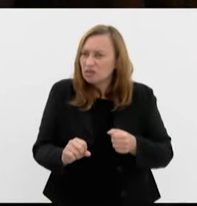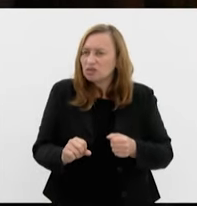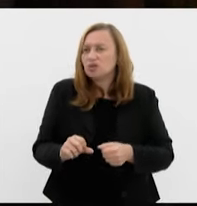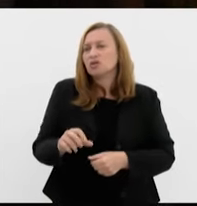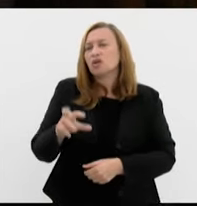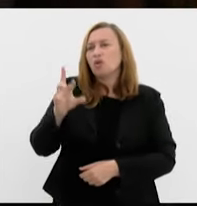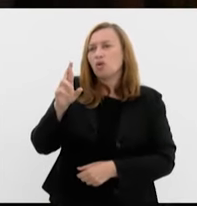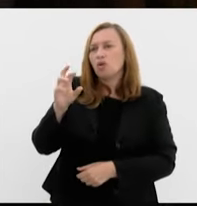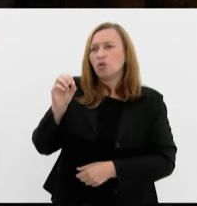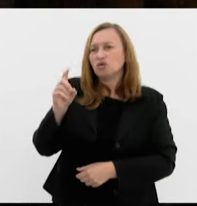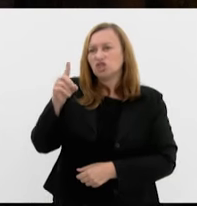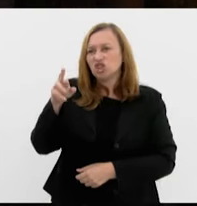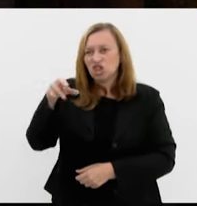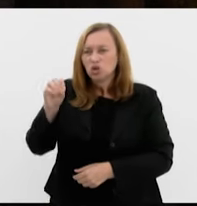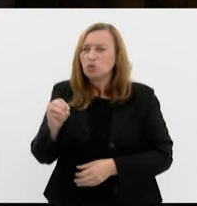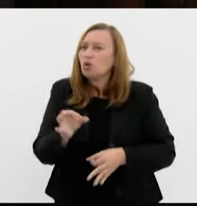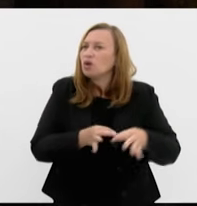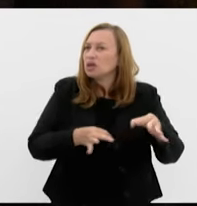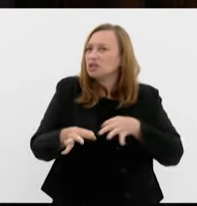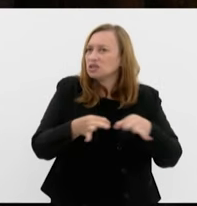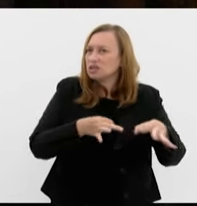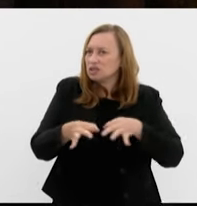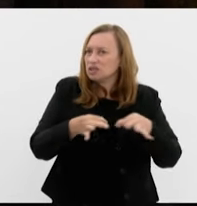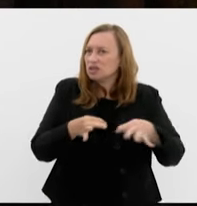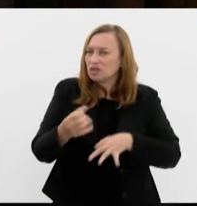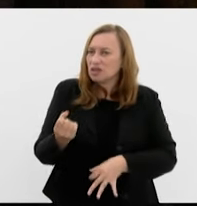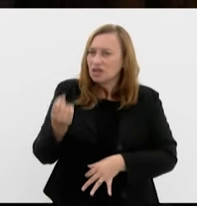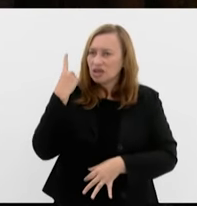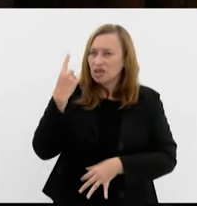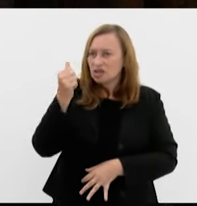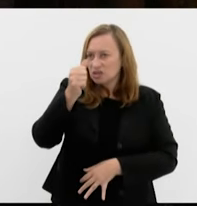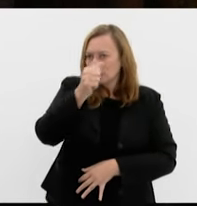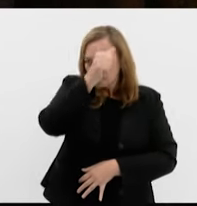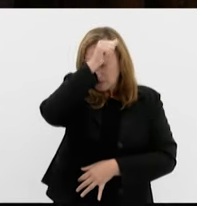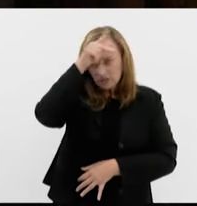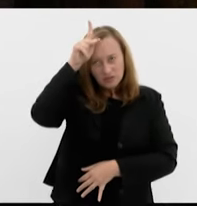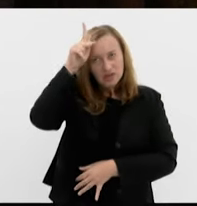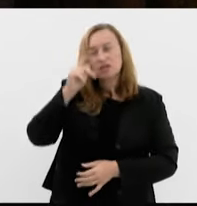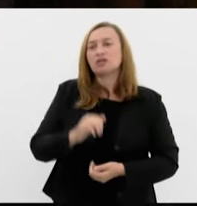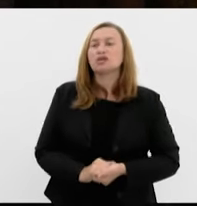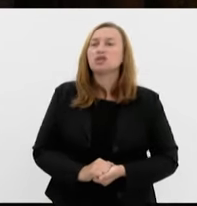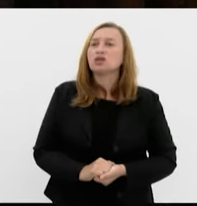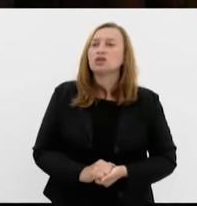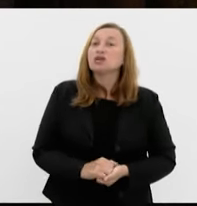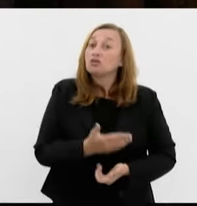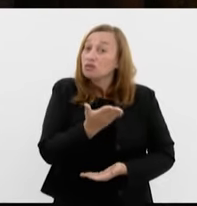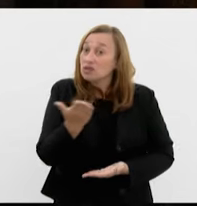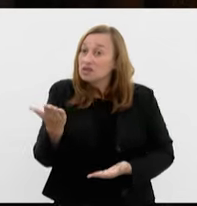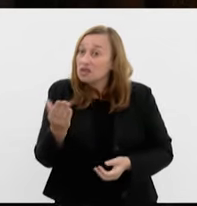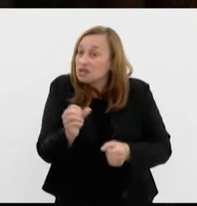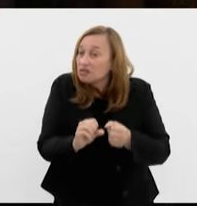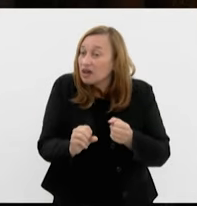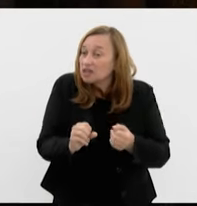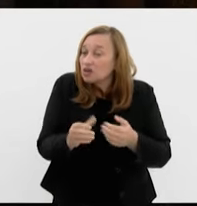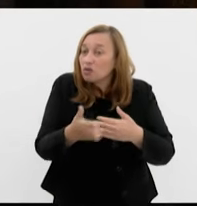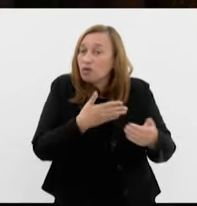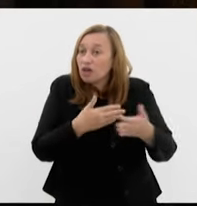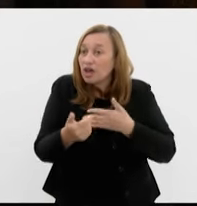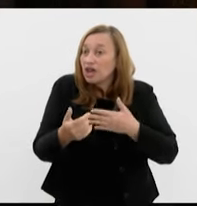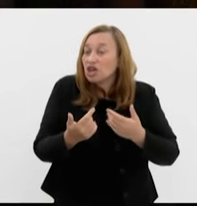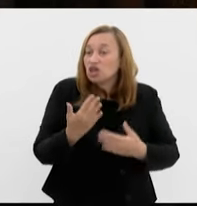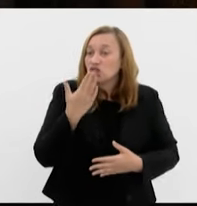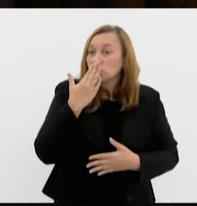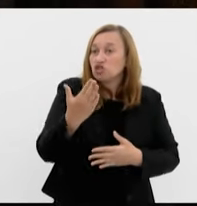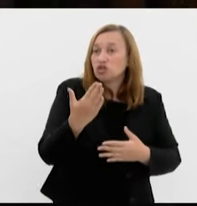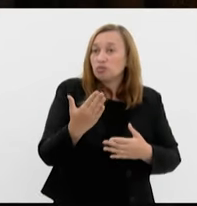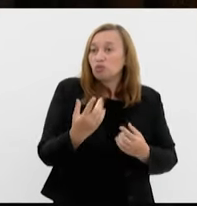Neves e nós não permitiremos que senhores façam qualquer tipo de afronta a um programa tão